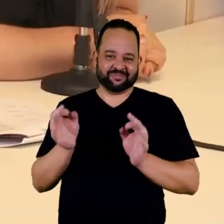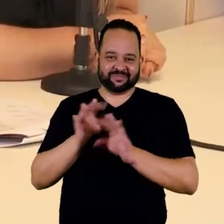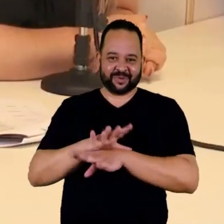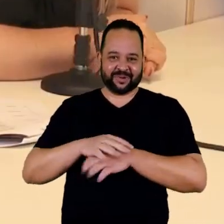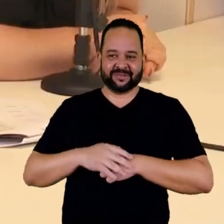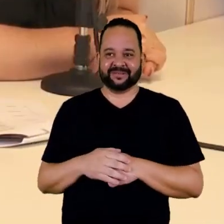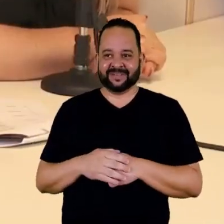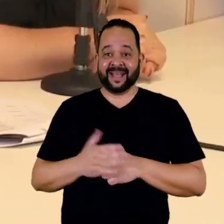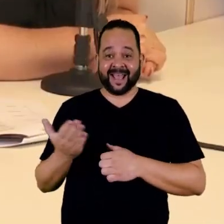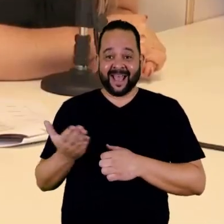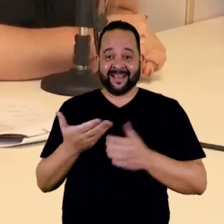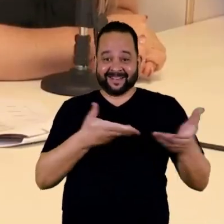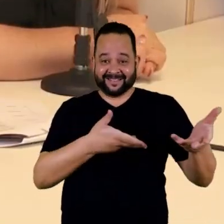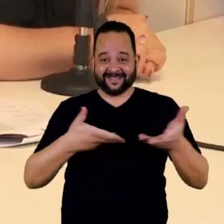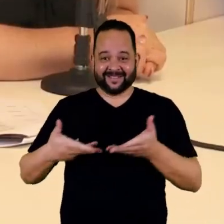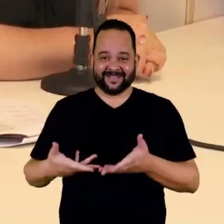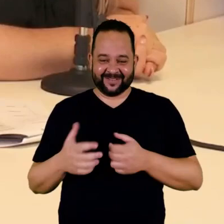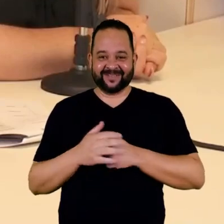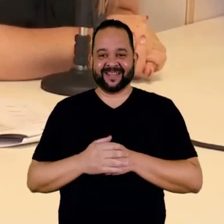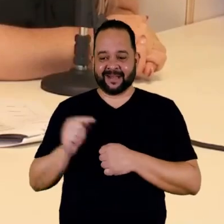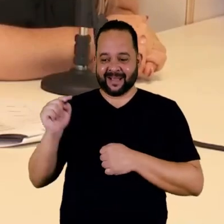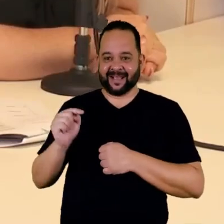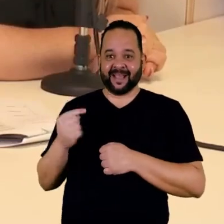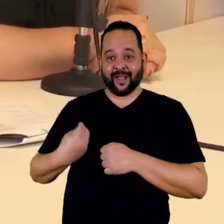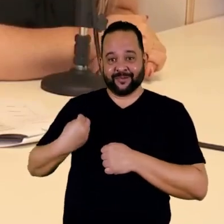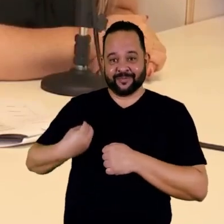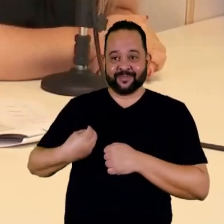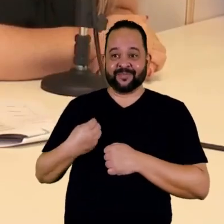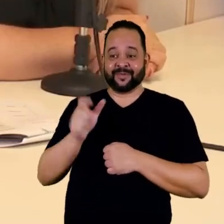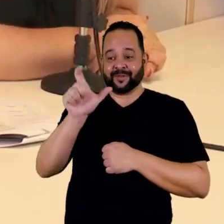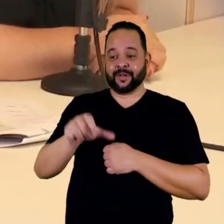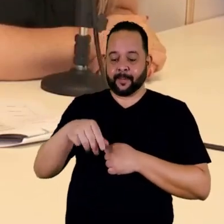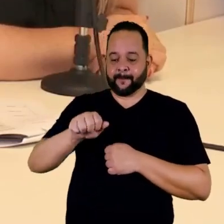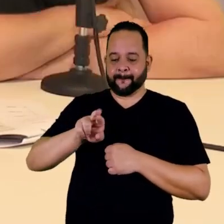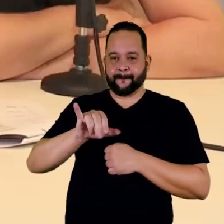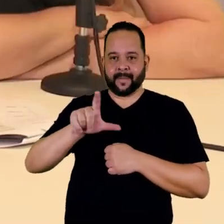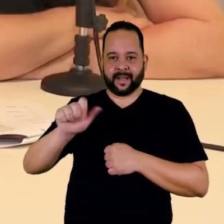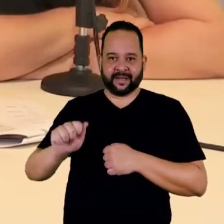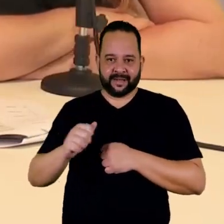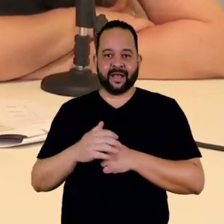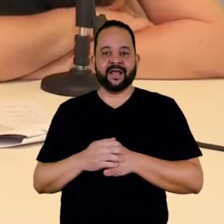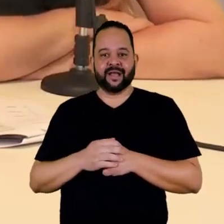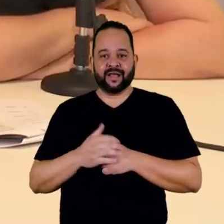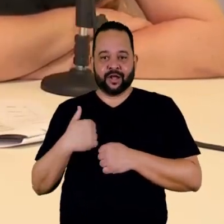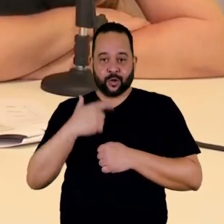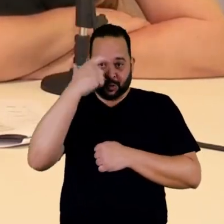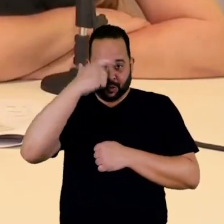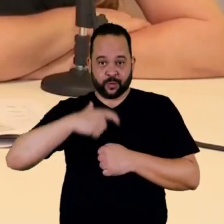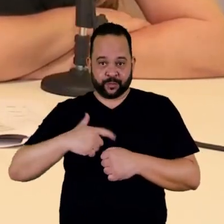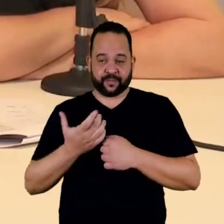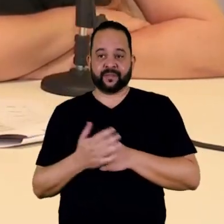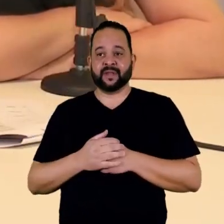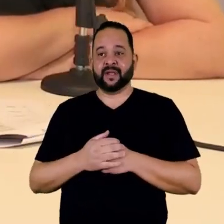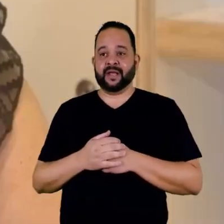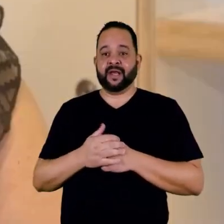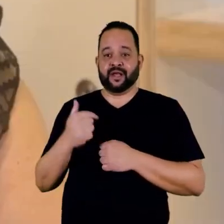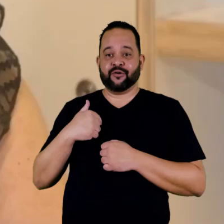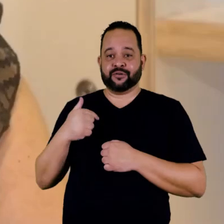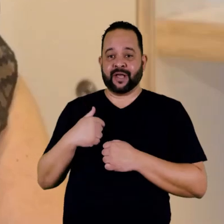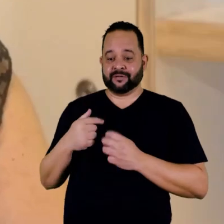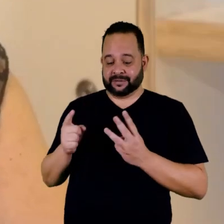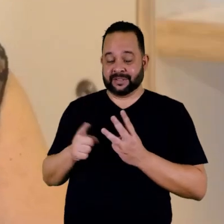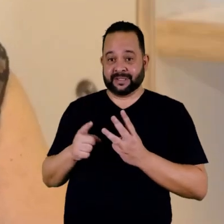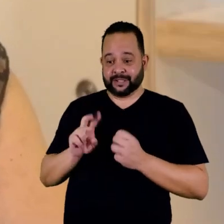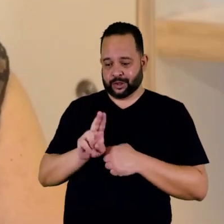estrela então do dia aqui do nosso podcast Marília pode se apresentar eu sou a Maria Marton Eu tenho um terceiro